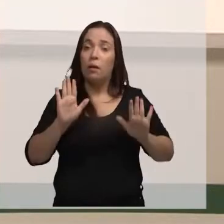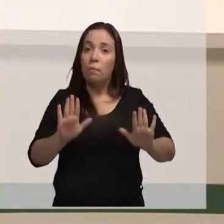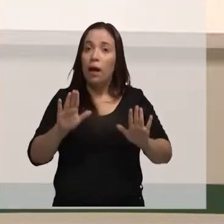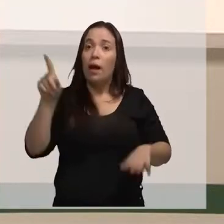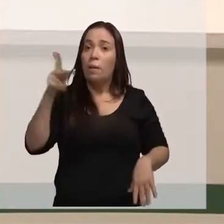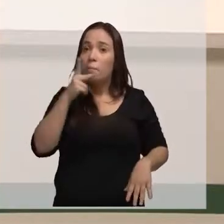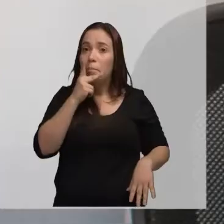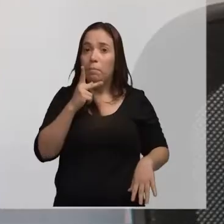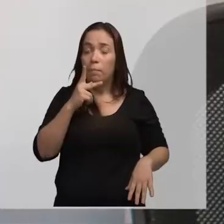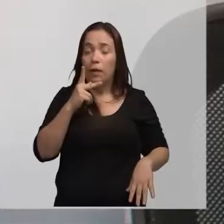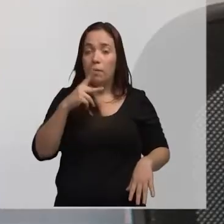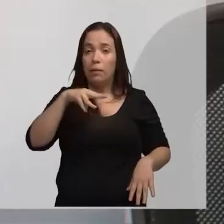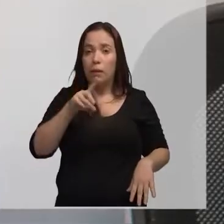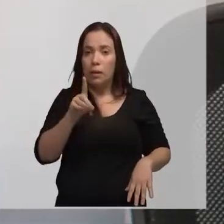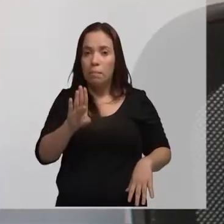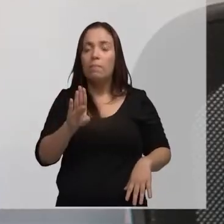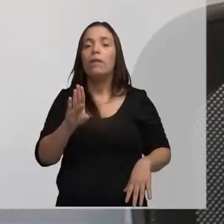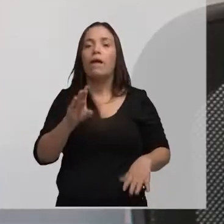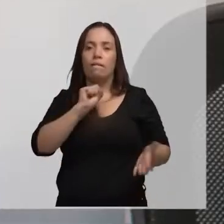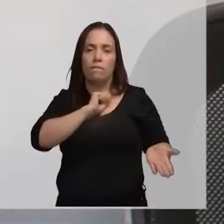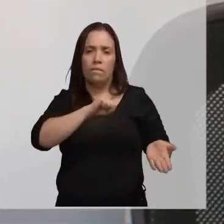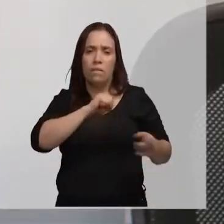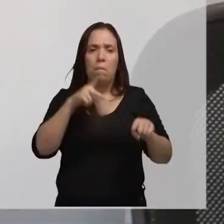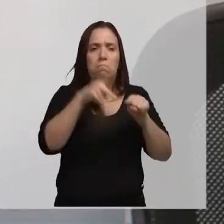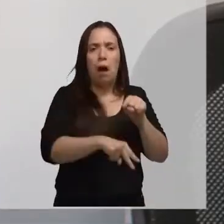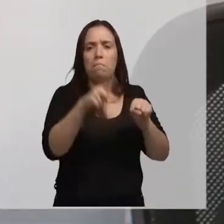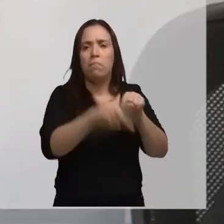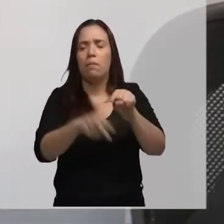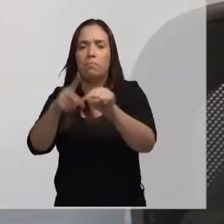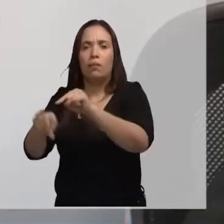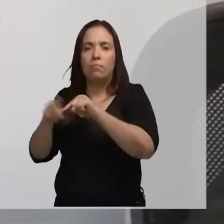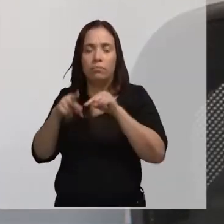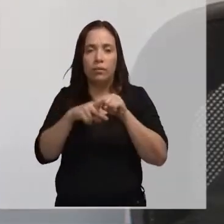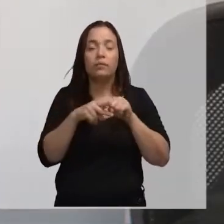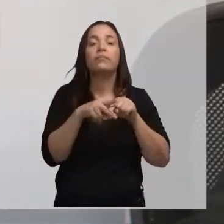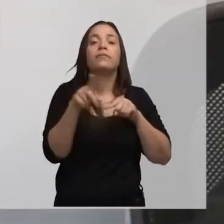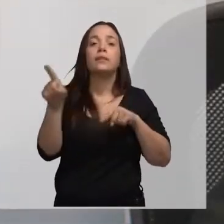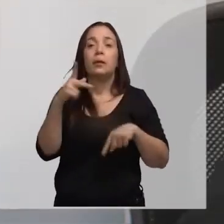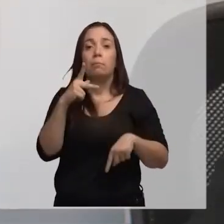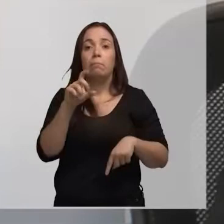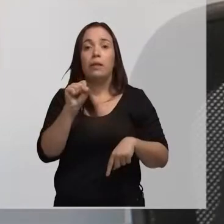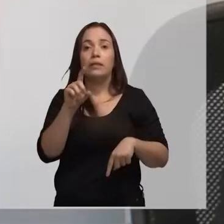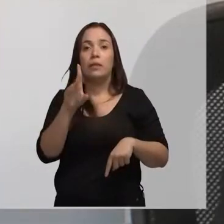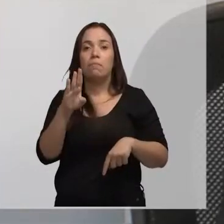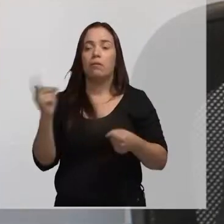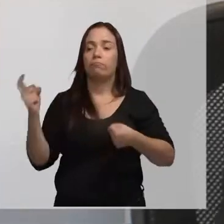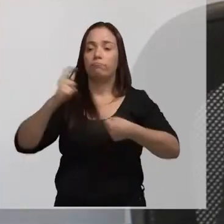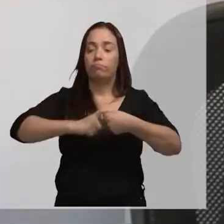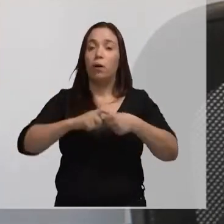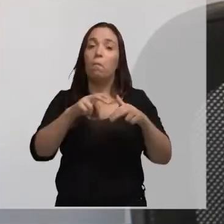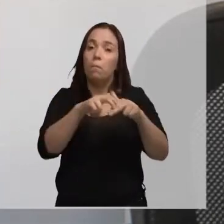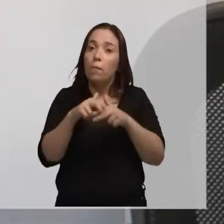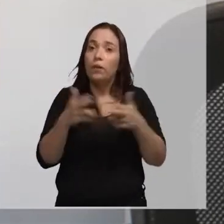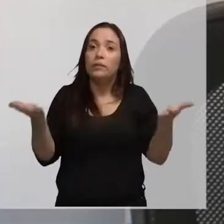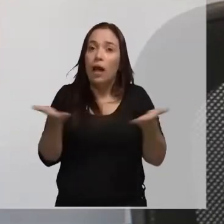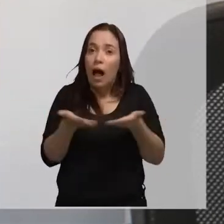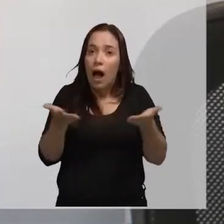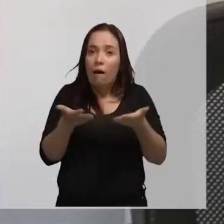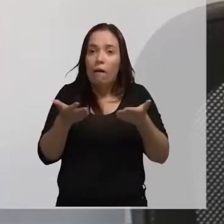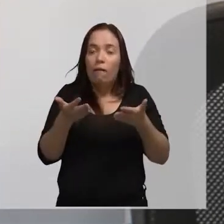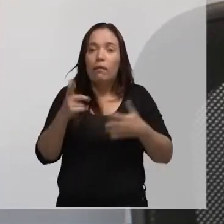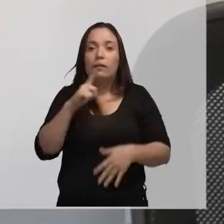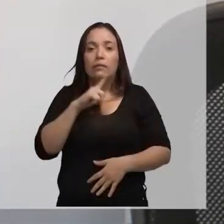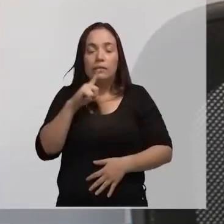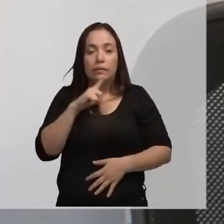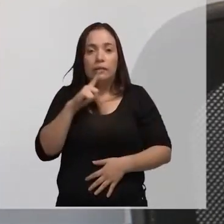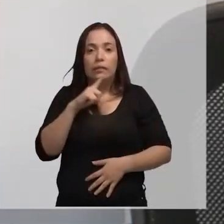MDB fez, o PSDB estava ali do lado. E eu acho que está pagando um preço muito caro agora. O presidenciável Geraldo Alckmin vai